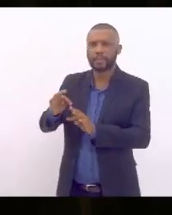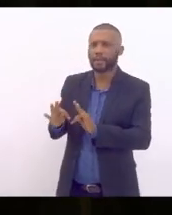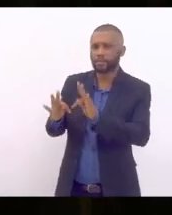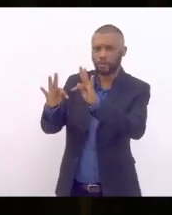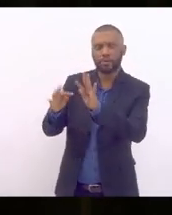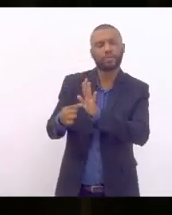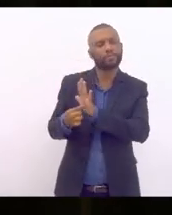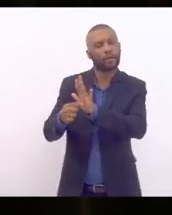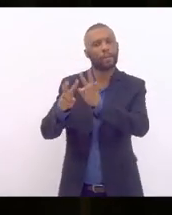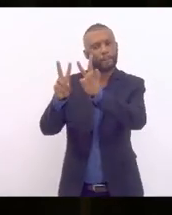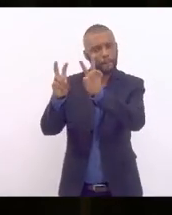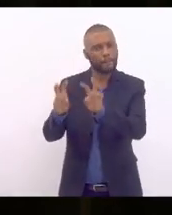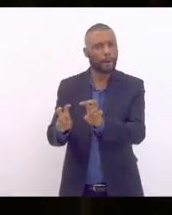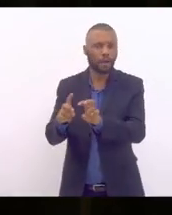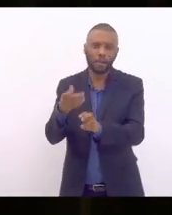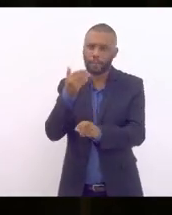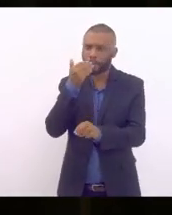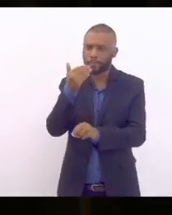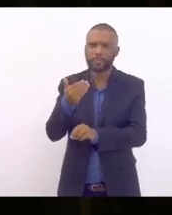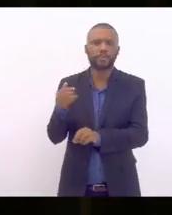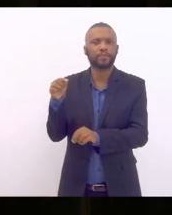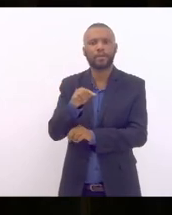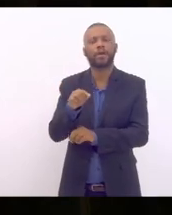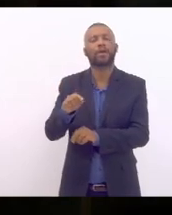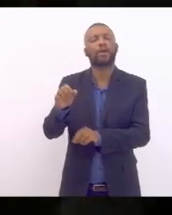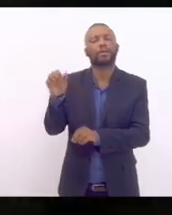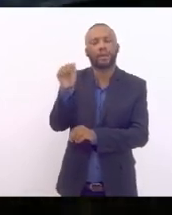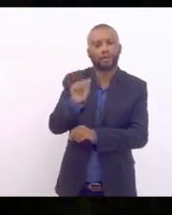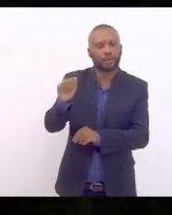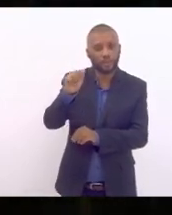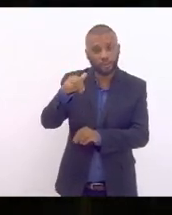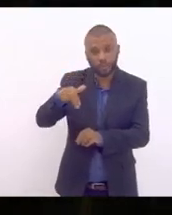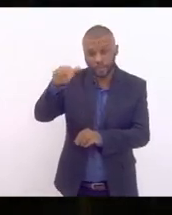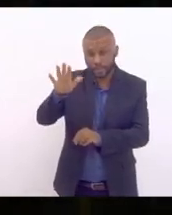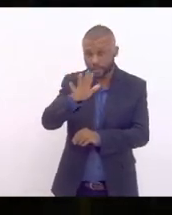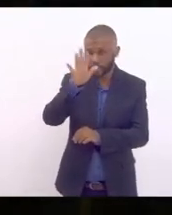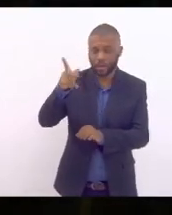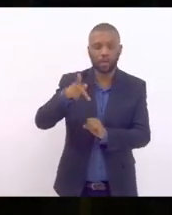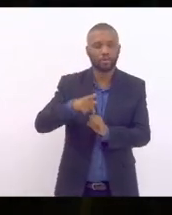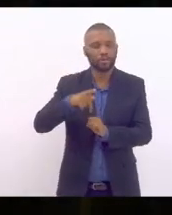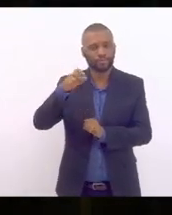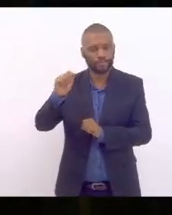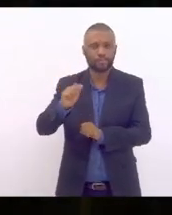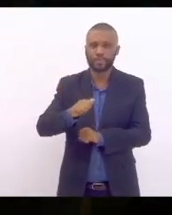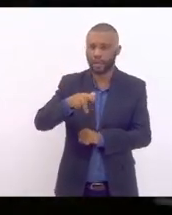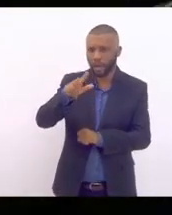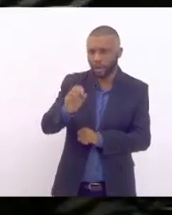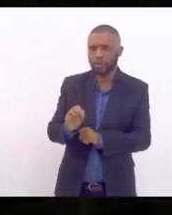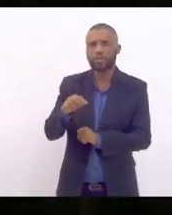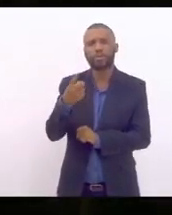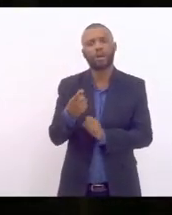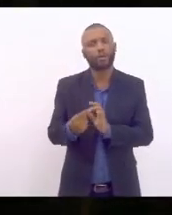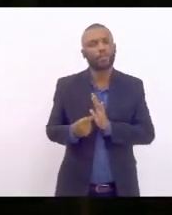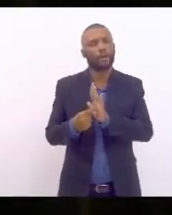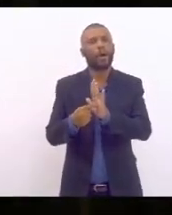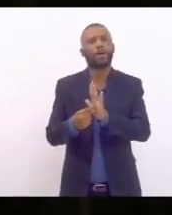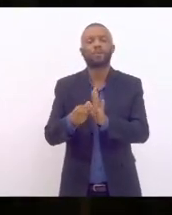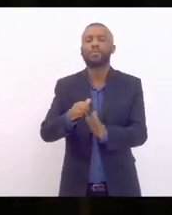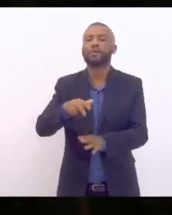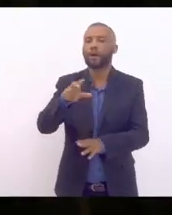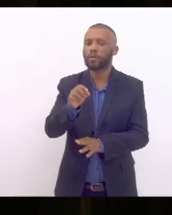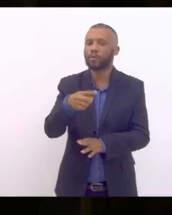à frente então é um pedido aqui da Associação Nacional de pós-graduandos que a gente Coloque os